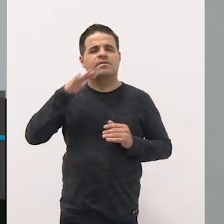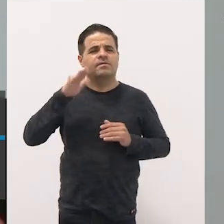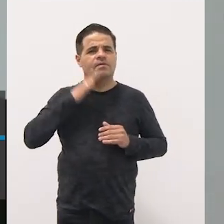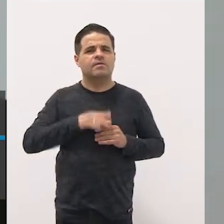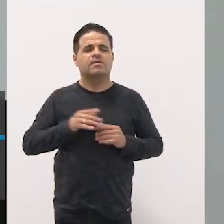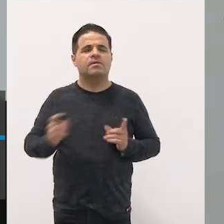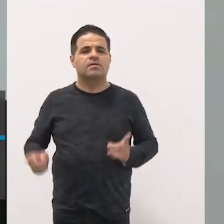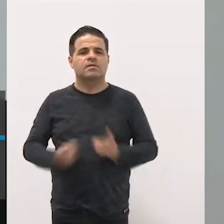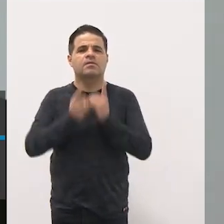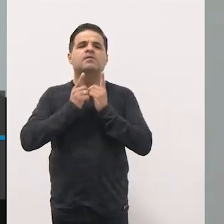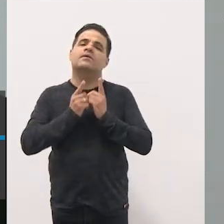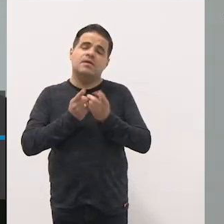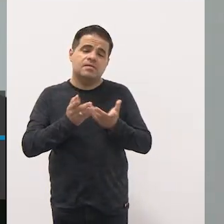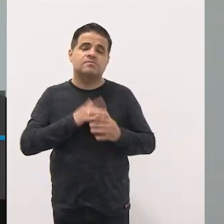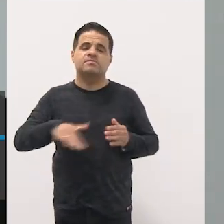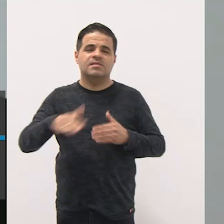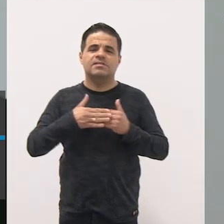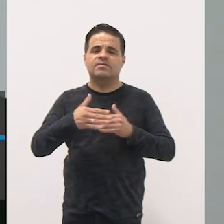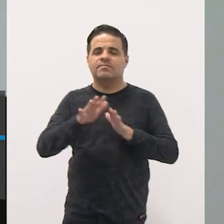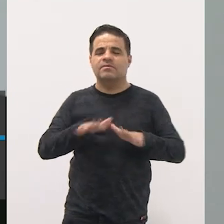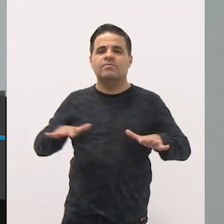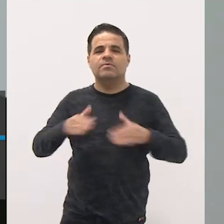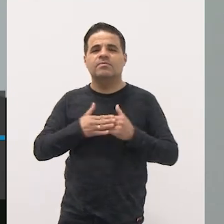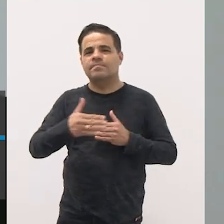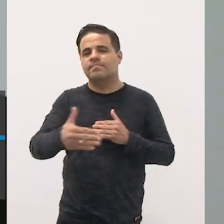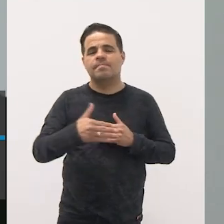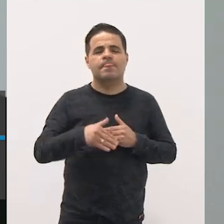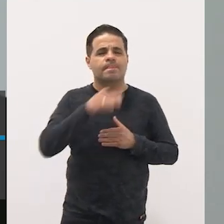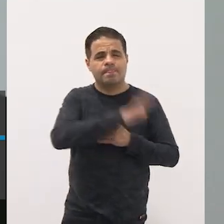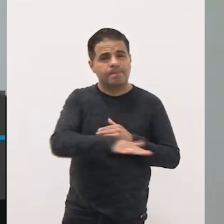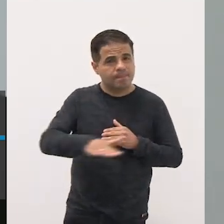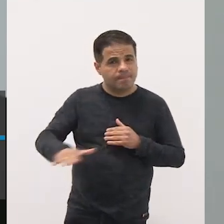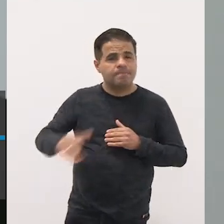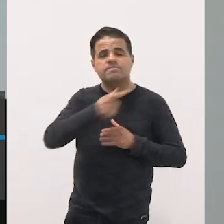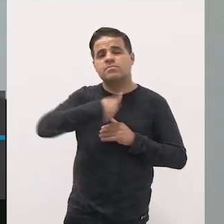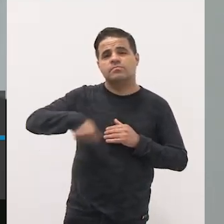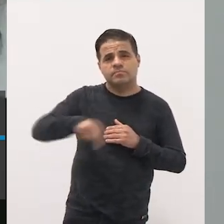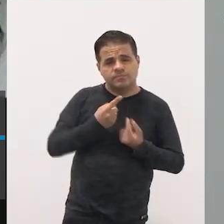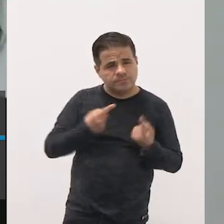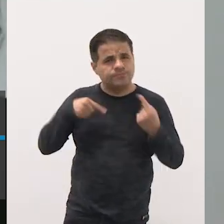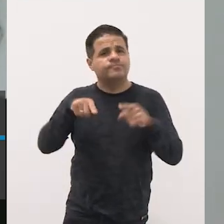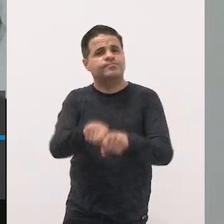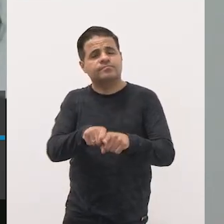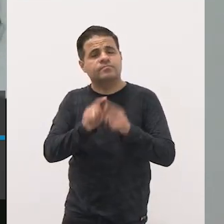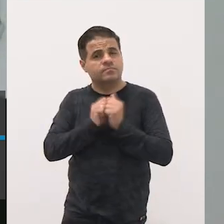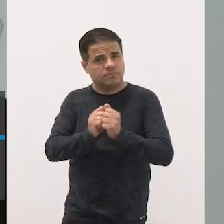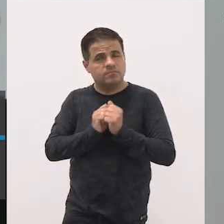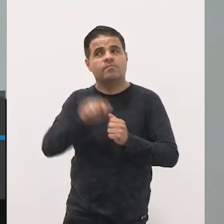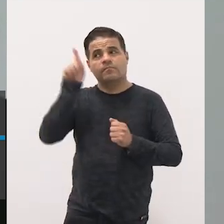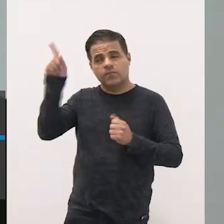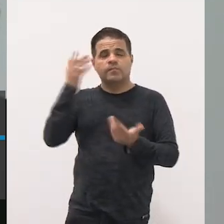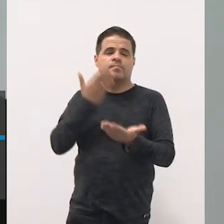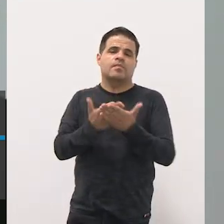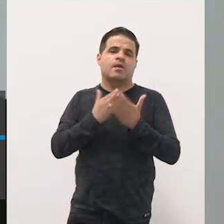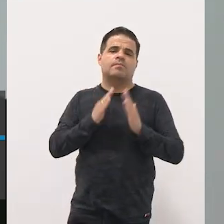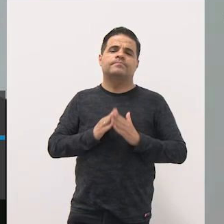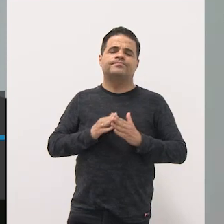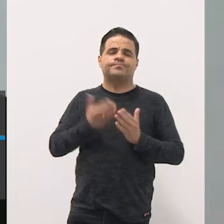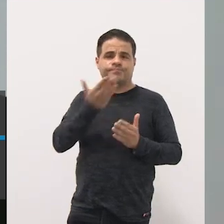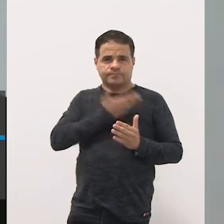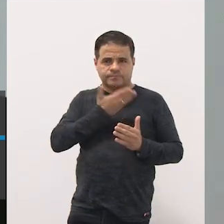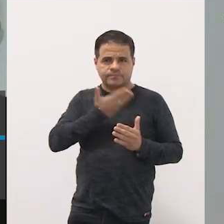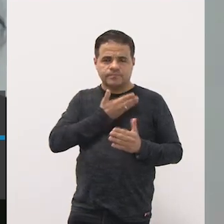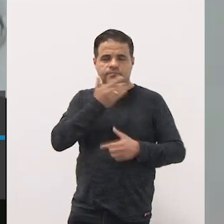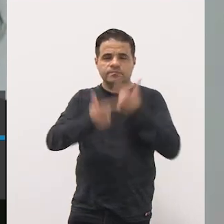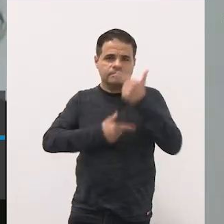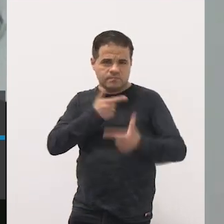no atendimento a essas crianças e aos nossos parceiros que estão lá dentro da escola, os nossos colegas de trabalho